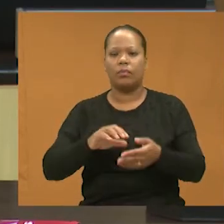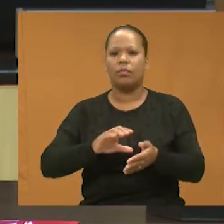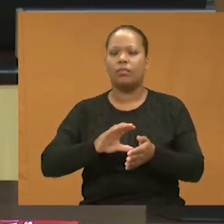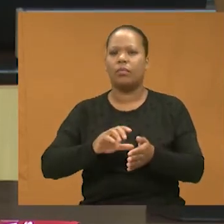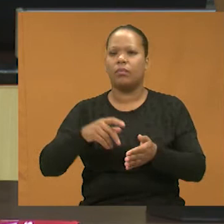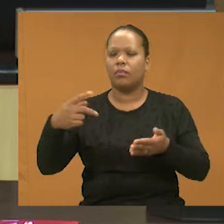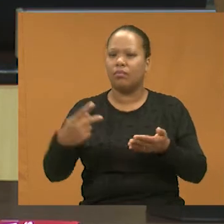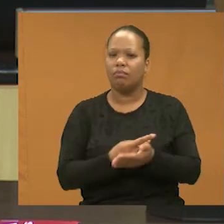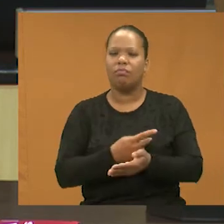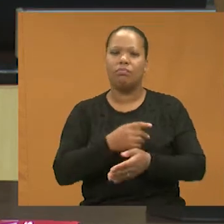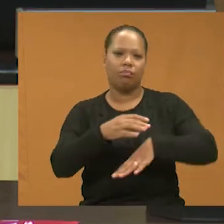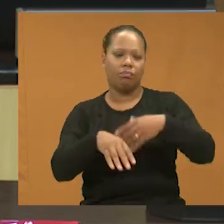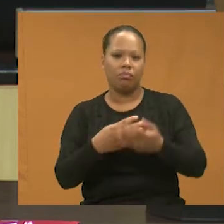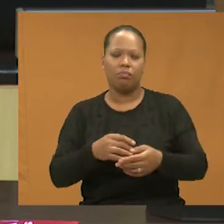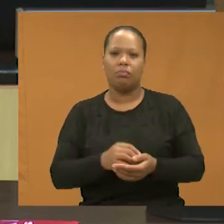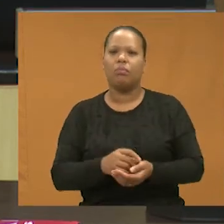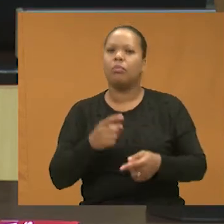de